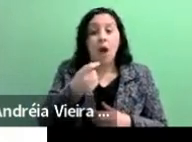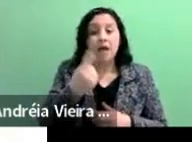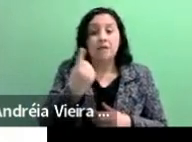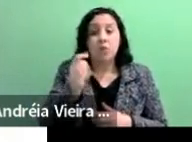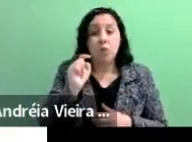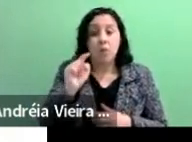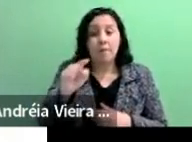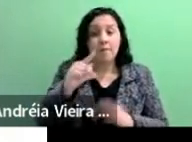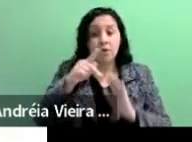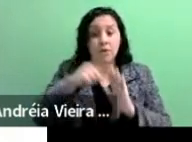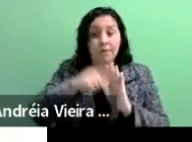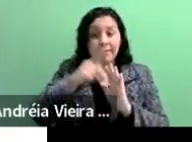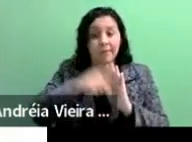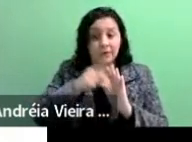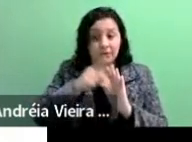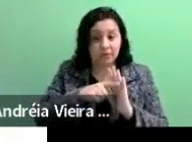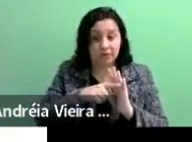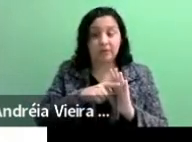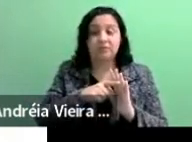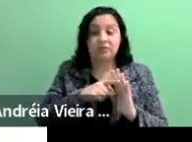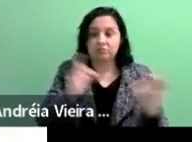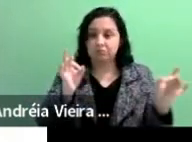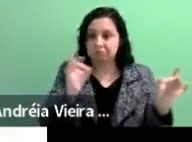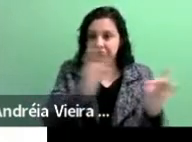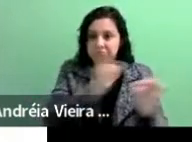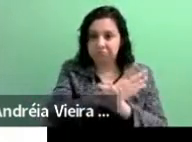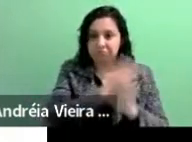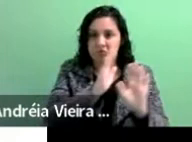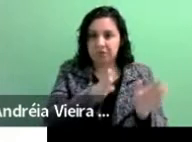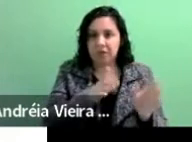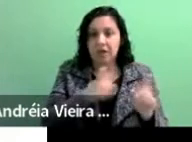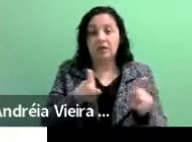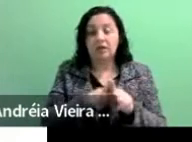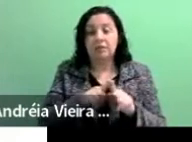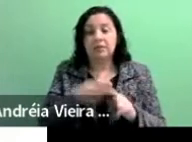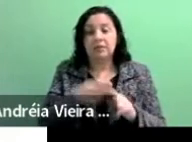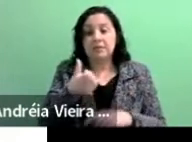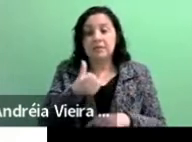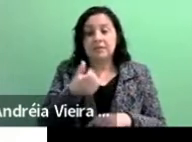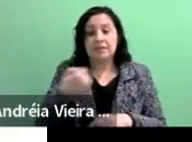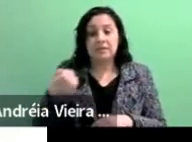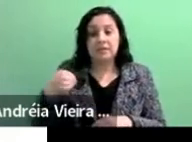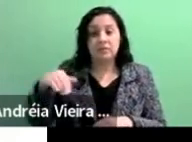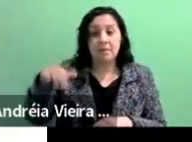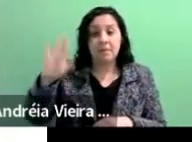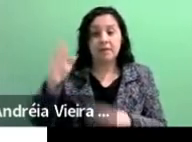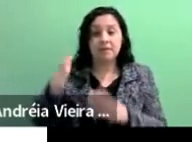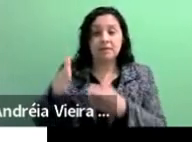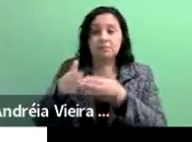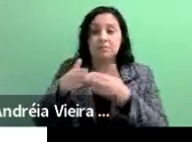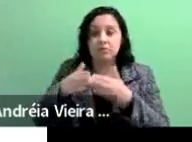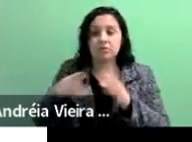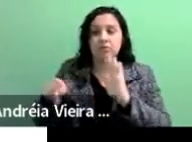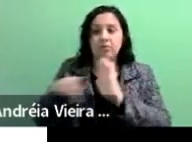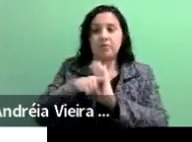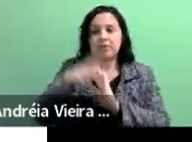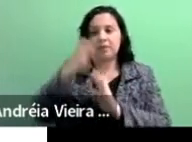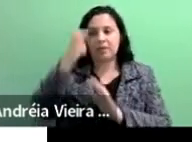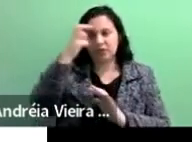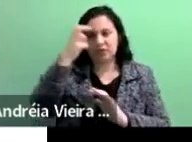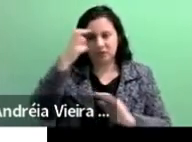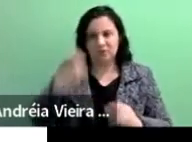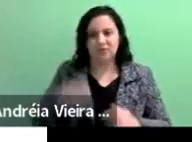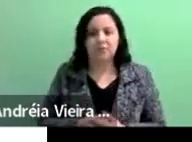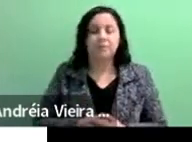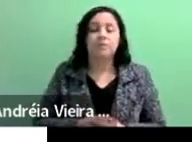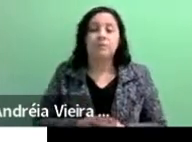e 664 pedidos de propriedade intelectual até o momento, e esse número cresce toda semana. Em